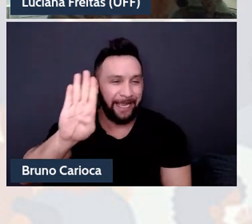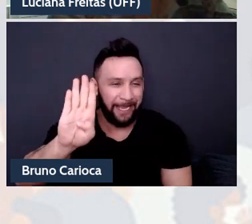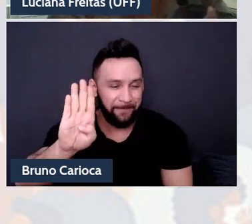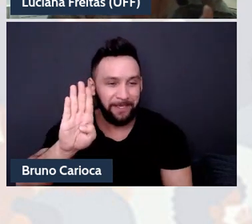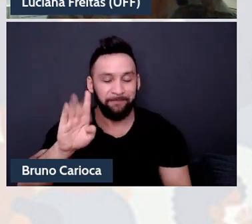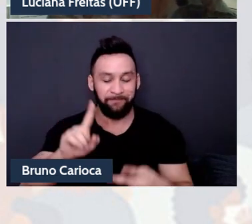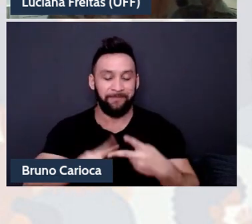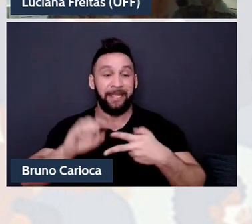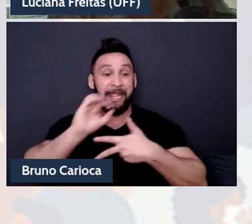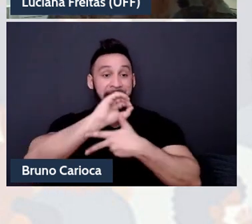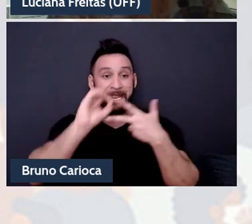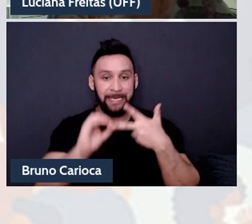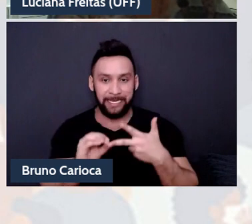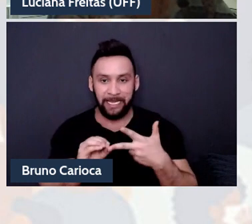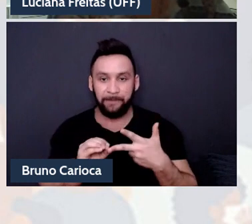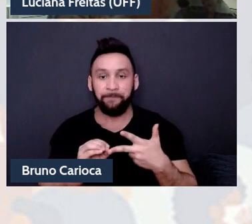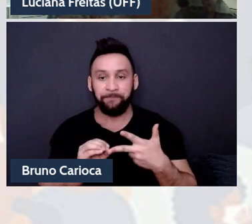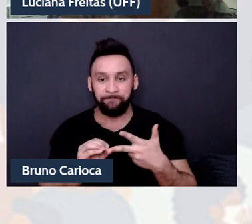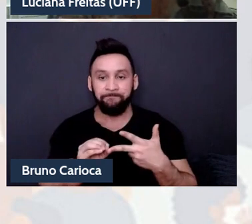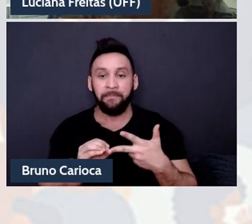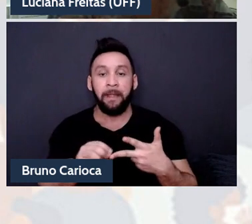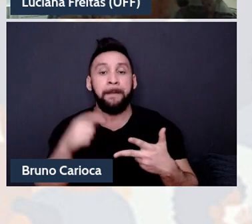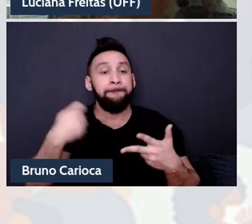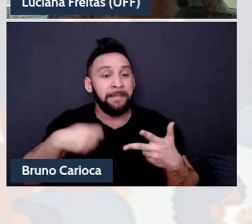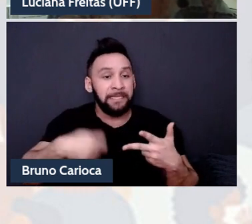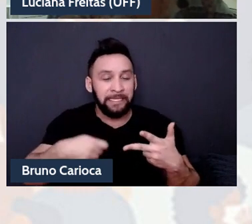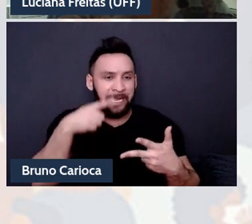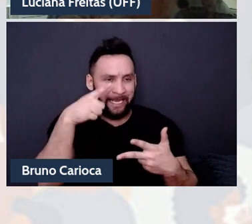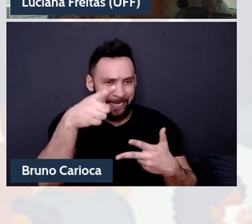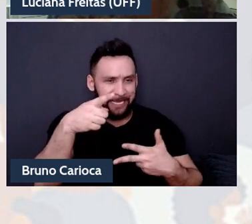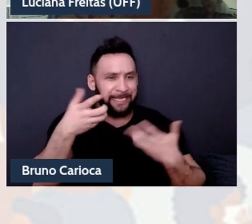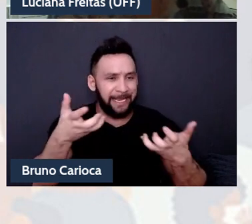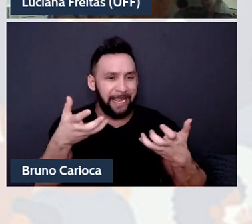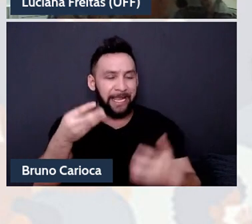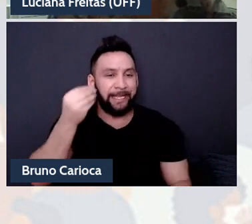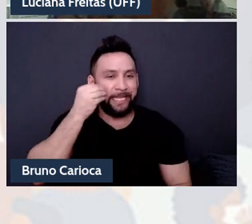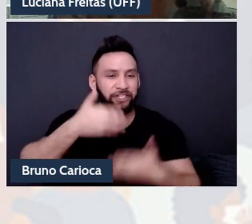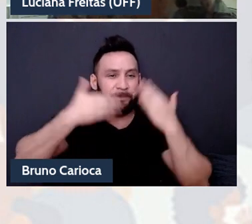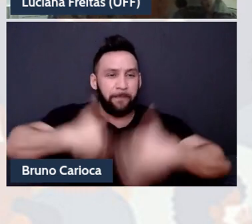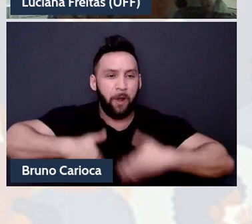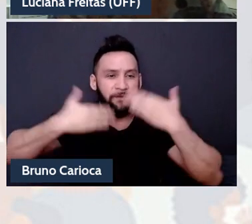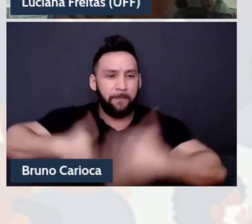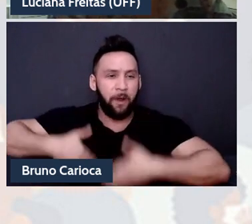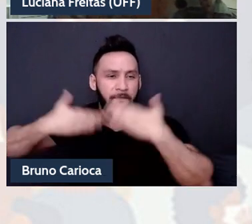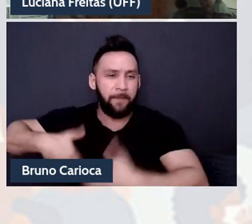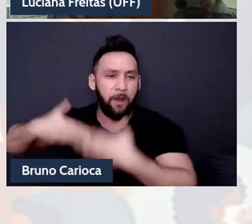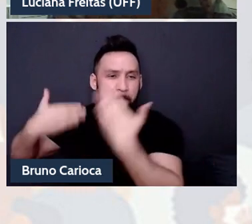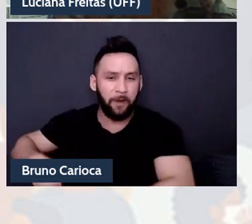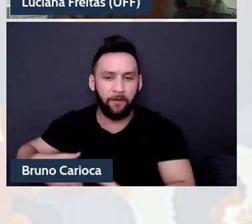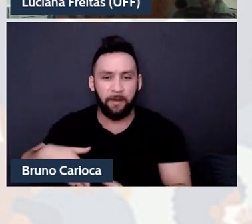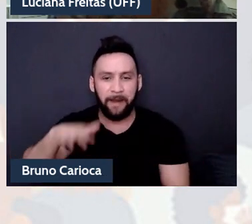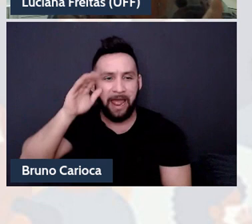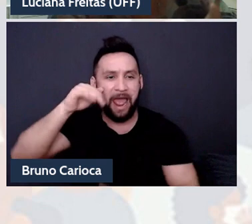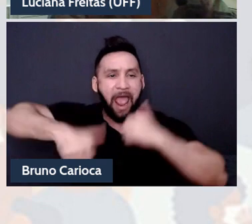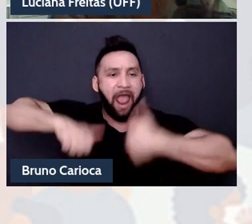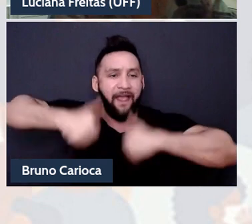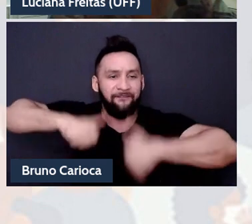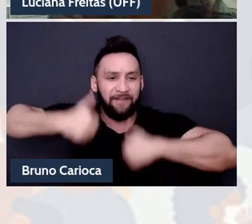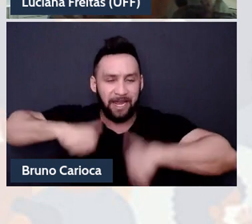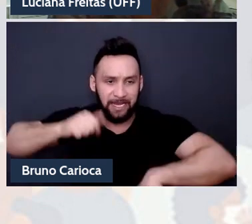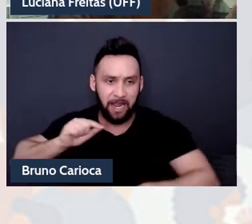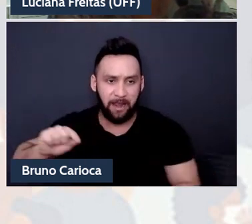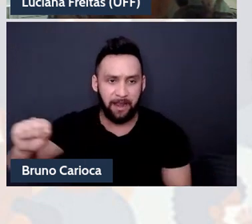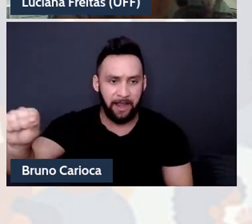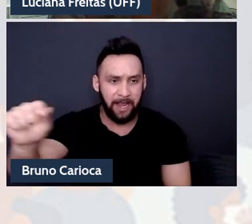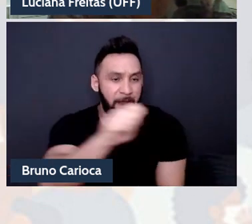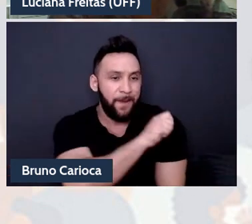Enem, que responsabilizam docentes, escolas, instituições de ensino superior e estudantes, e